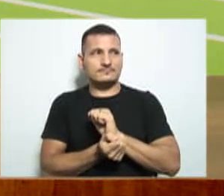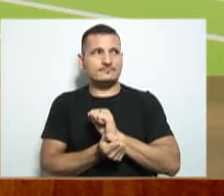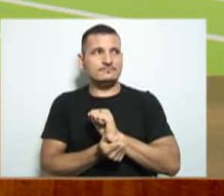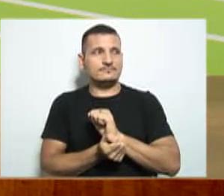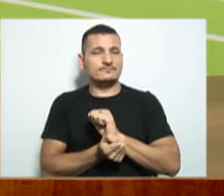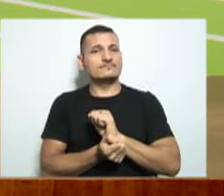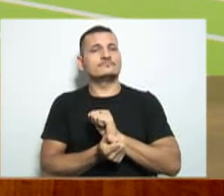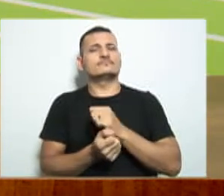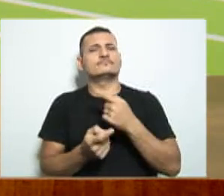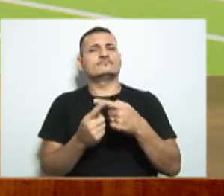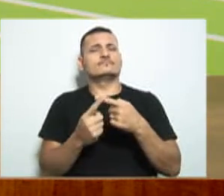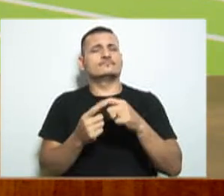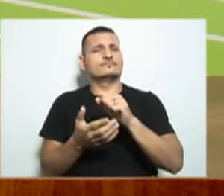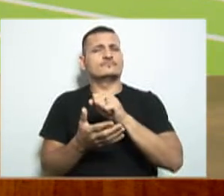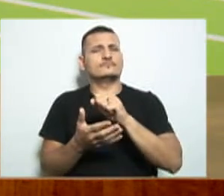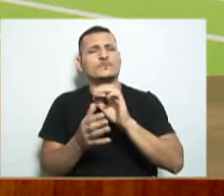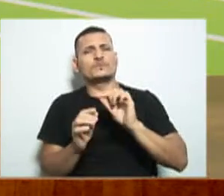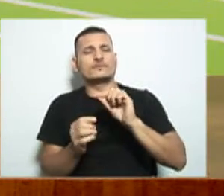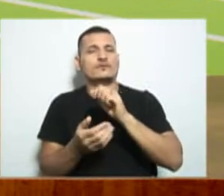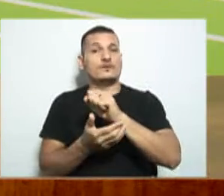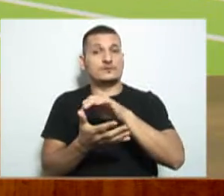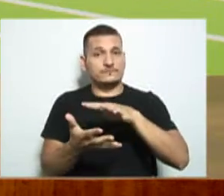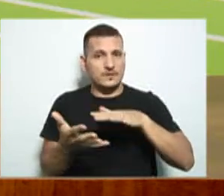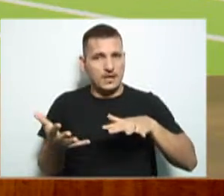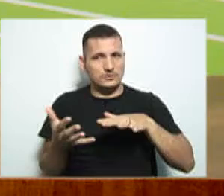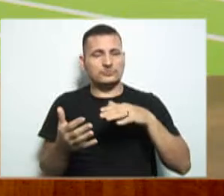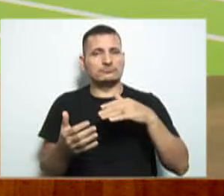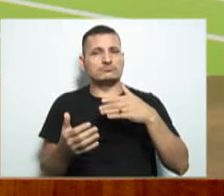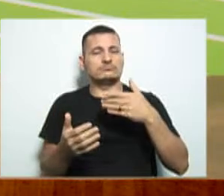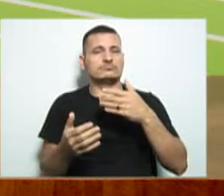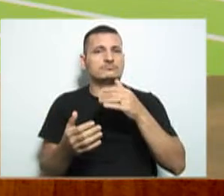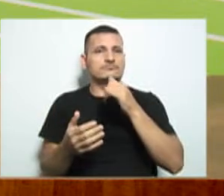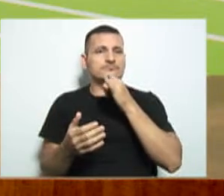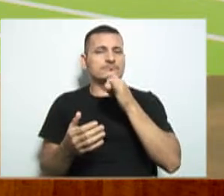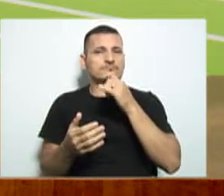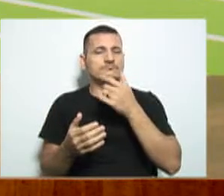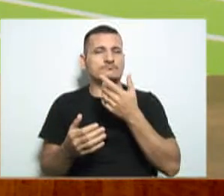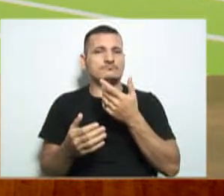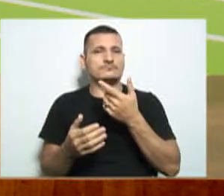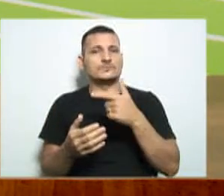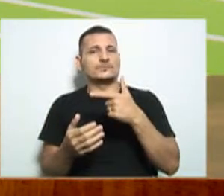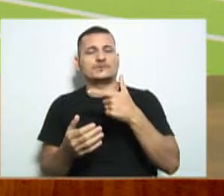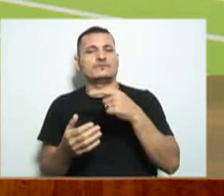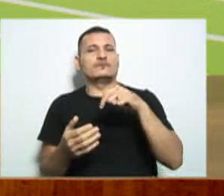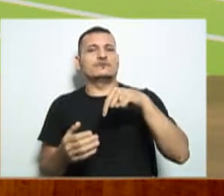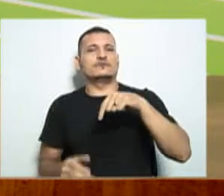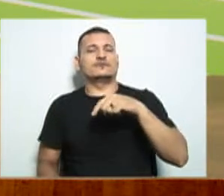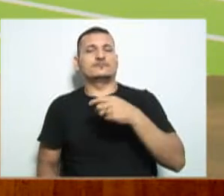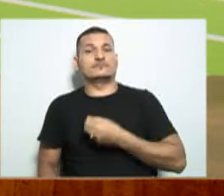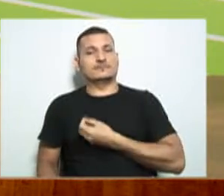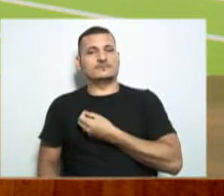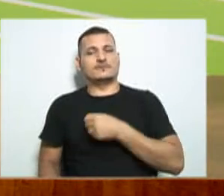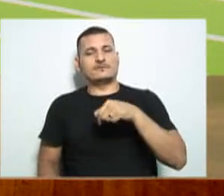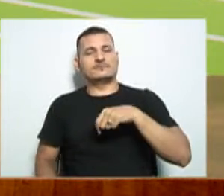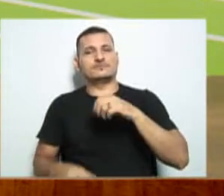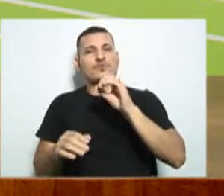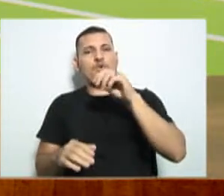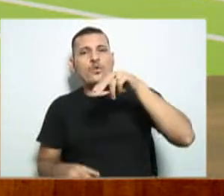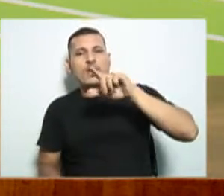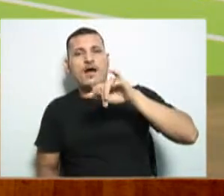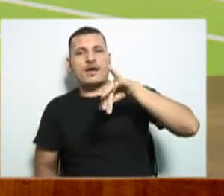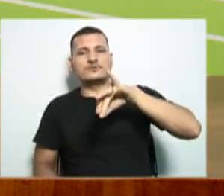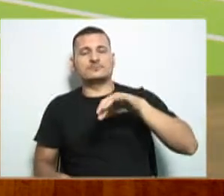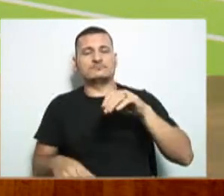período de realização das atividades, nós não estejamos online com vocês, como a gente está agora, mas